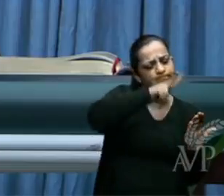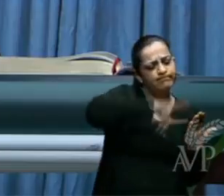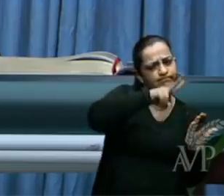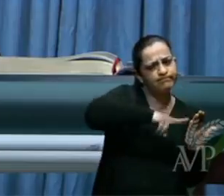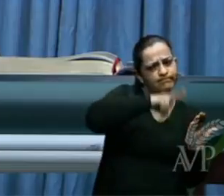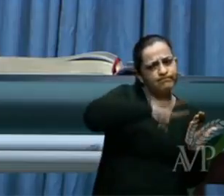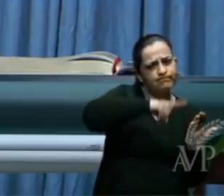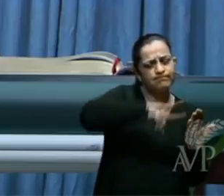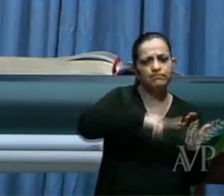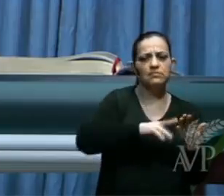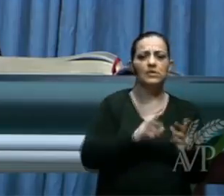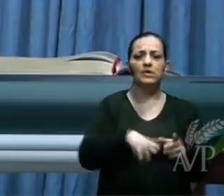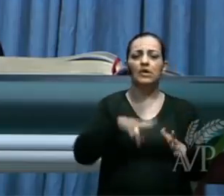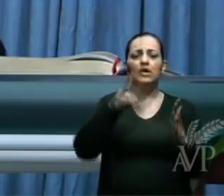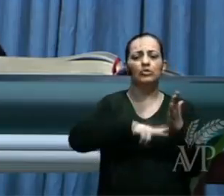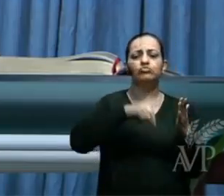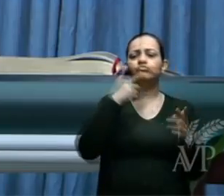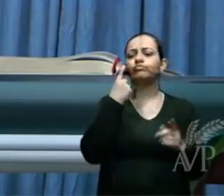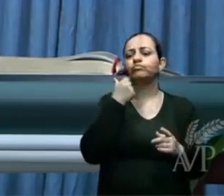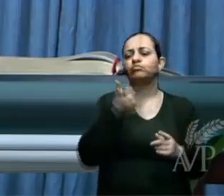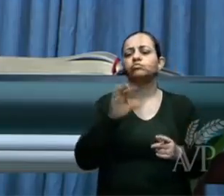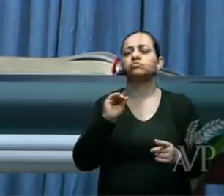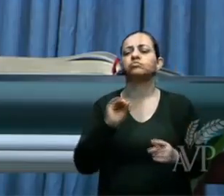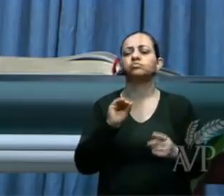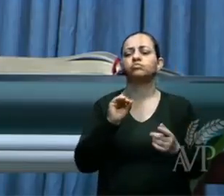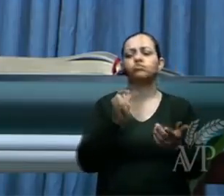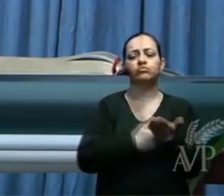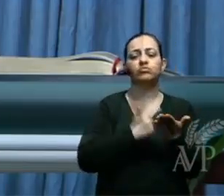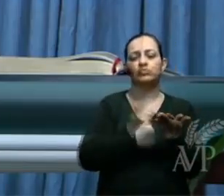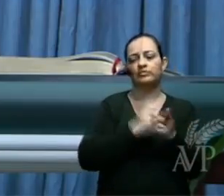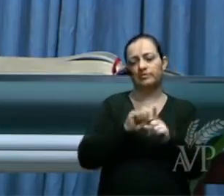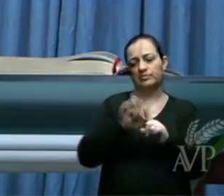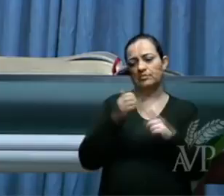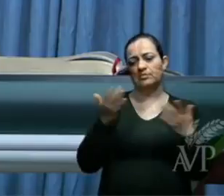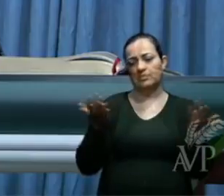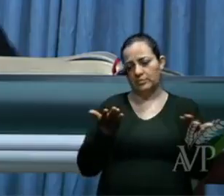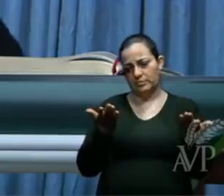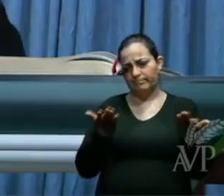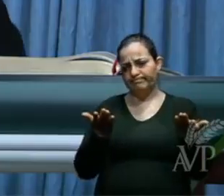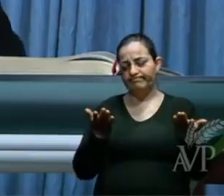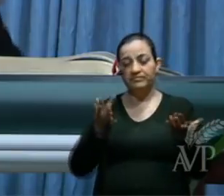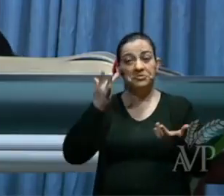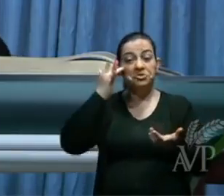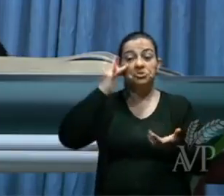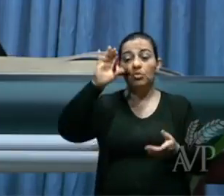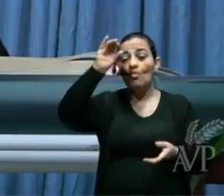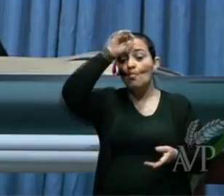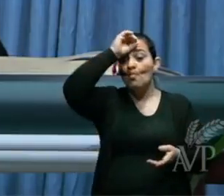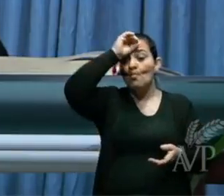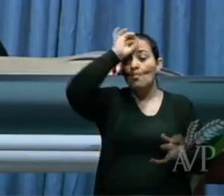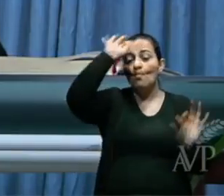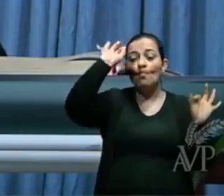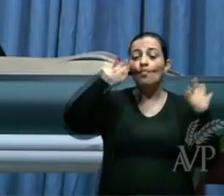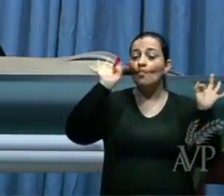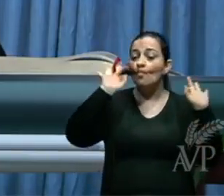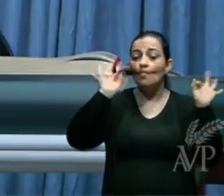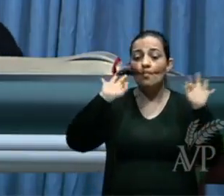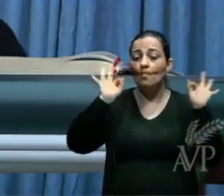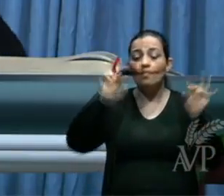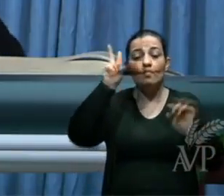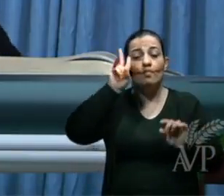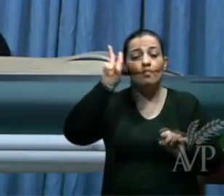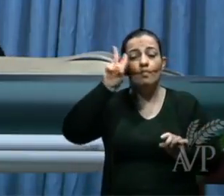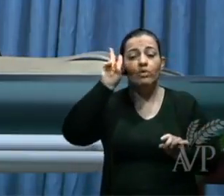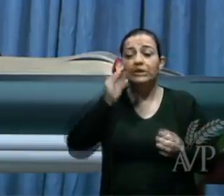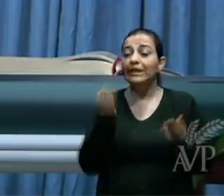a eu li dez mensagens nesse mês e não sabe nem lembra nenhuma dela não tem nem